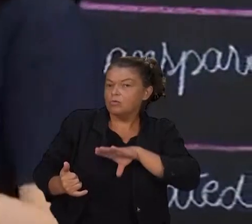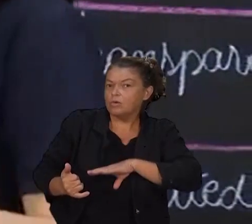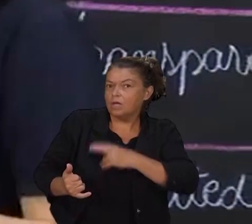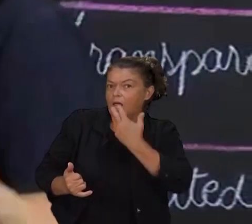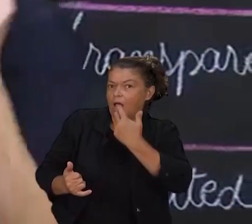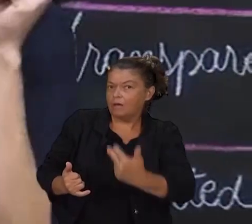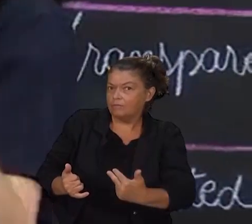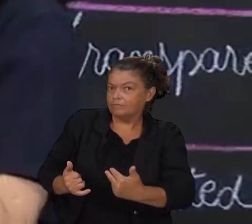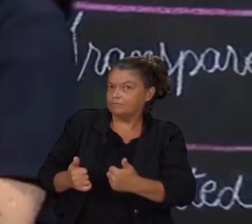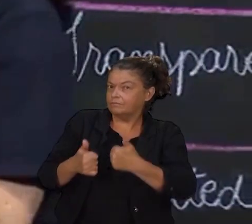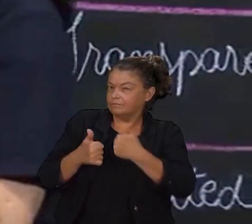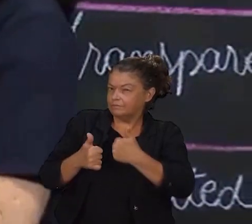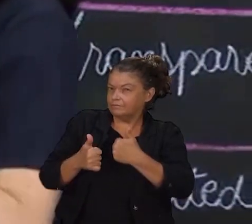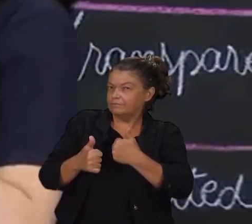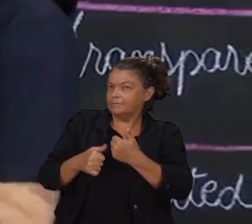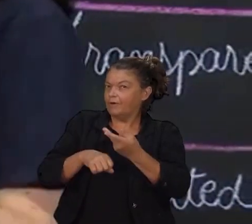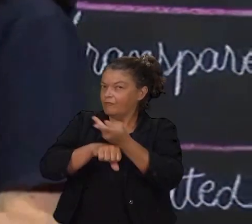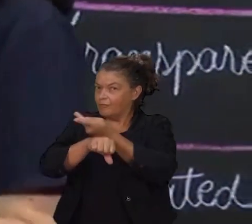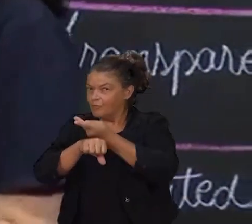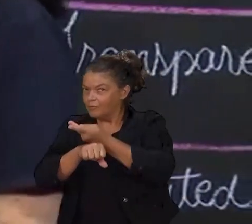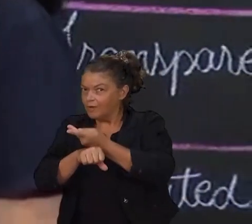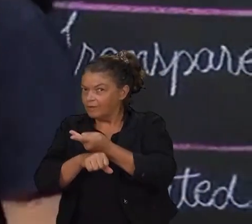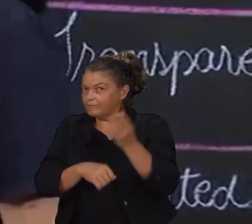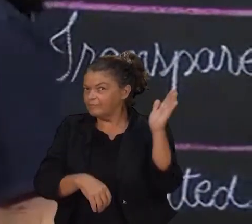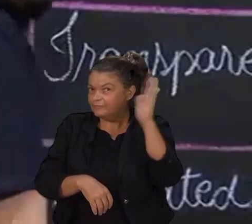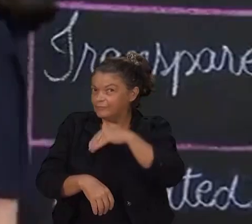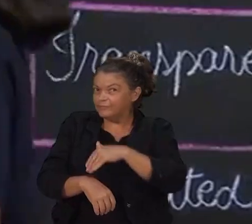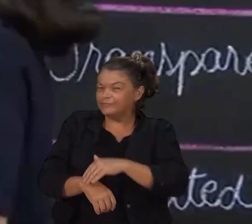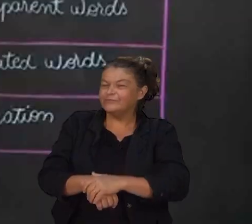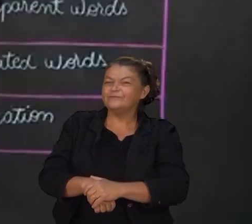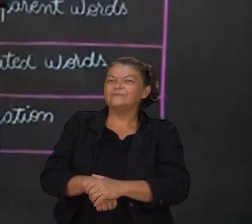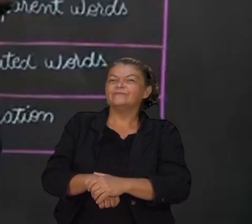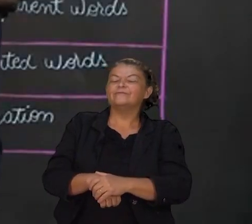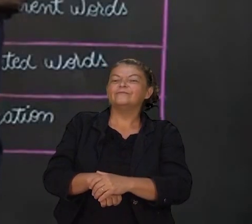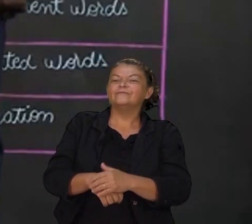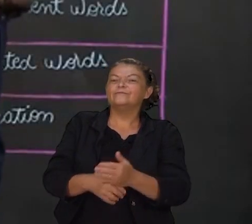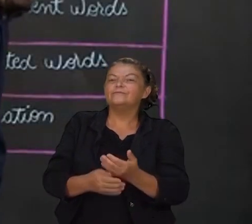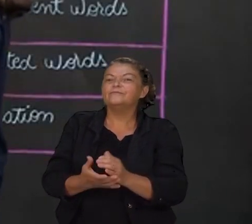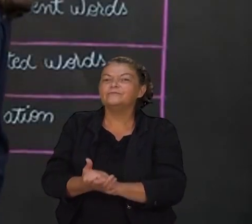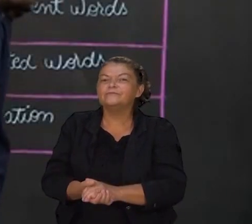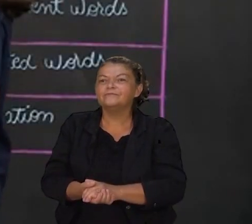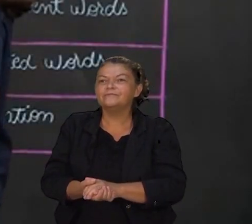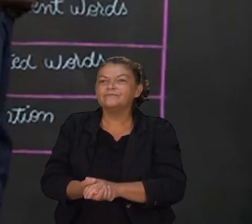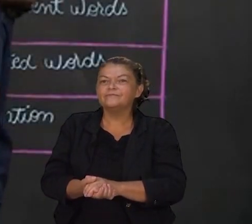transparente, que eu vou bater o olho e falar, essa eu sei o significado, porque ela meio que parece. Vamos lá.